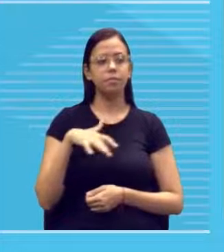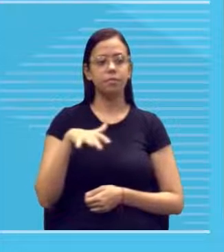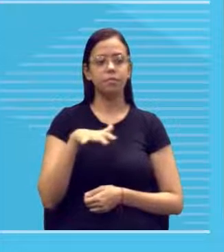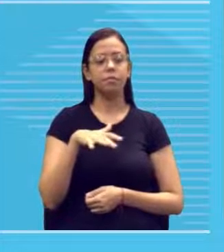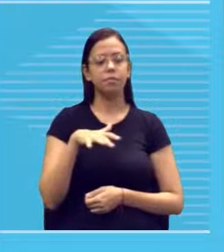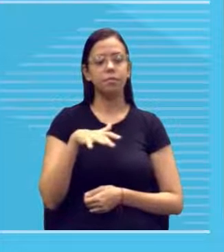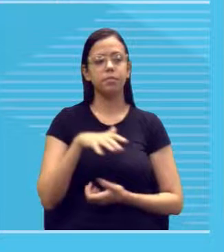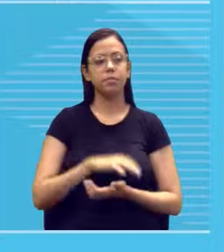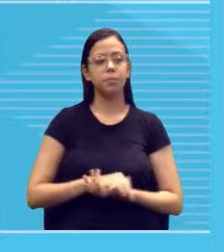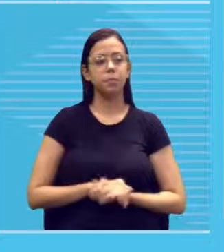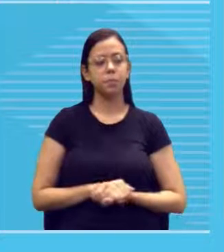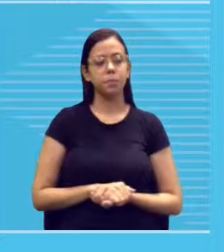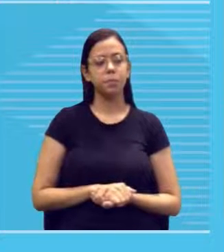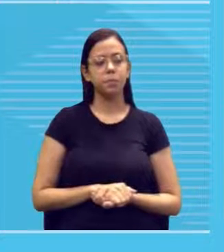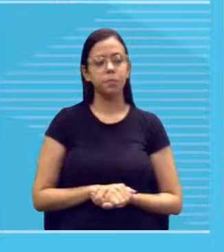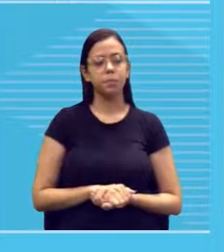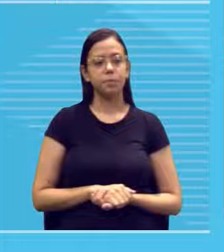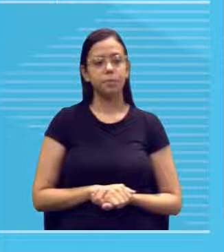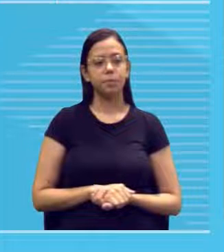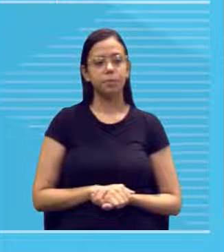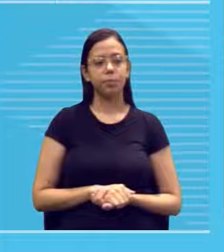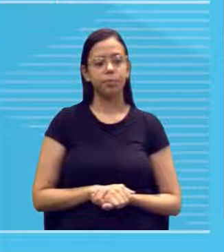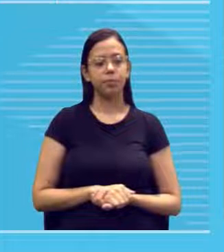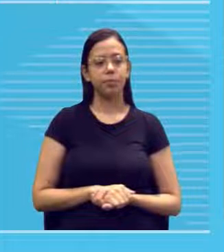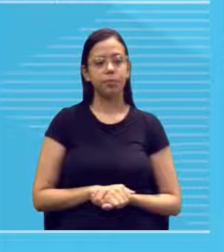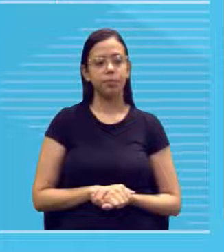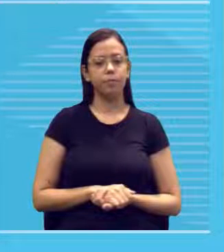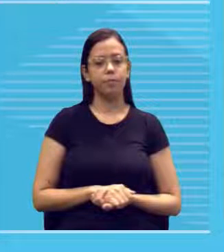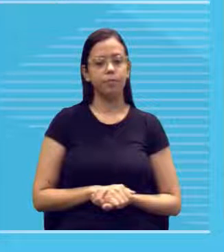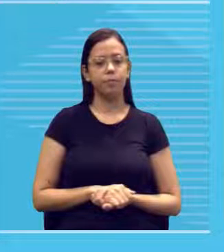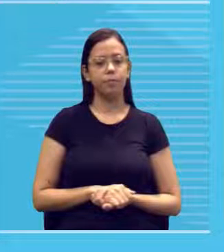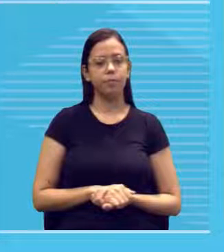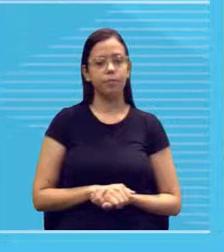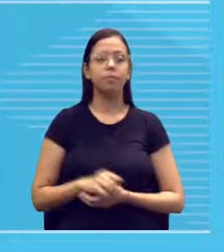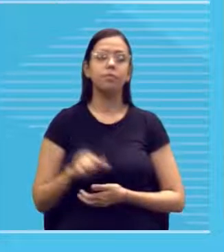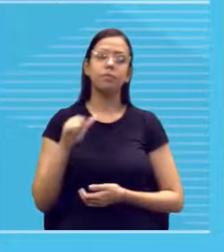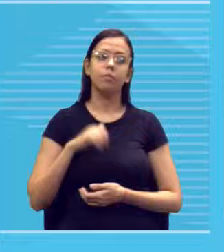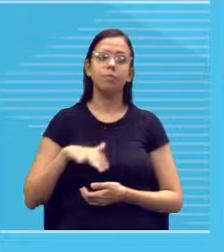área do meu trapézio